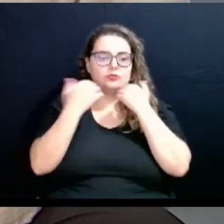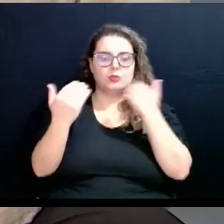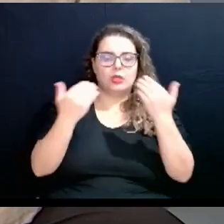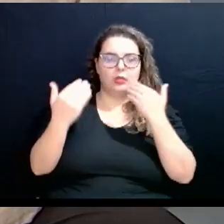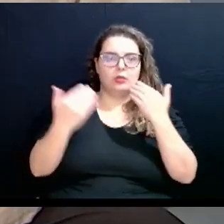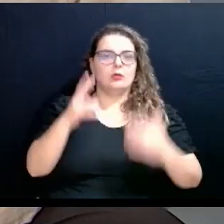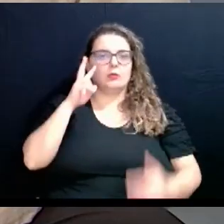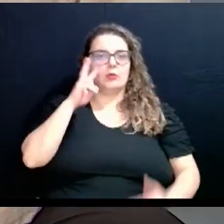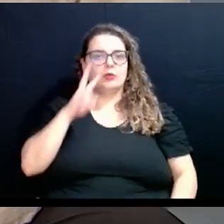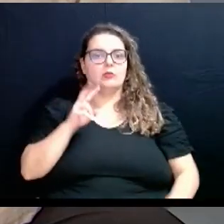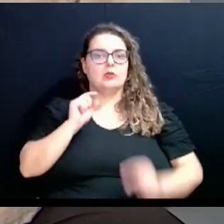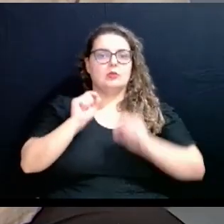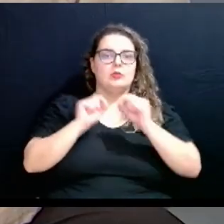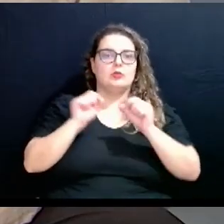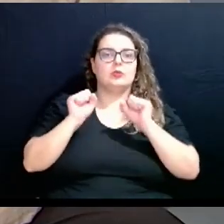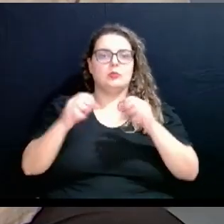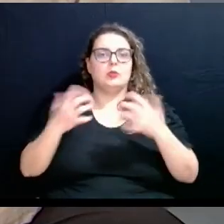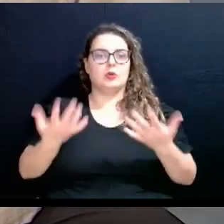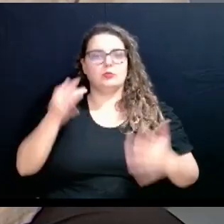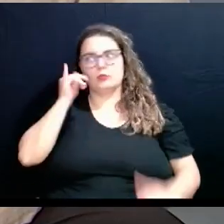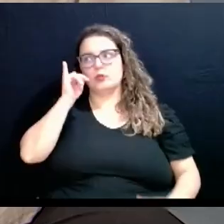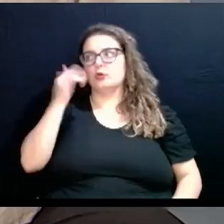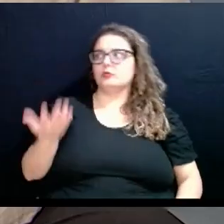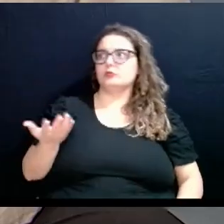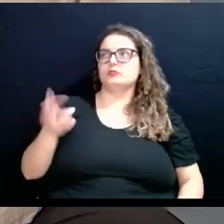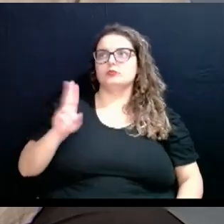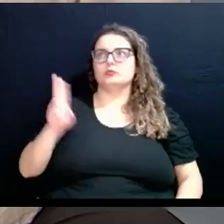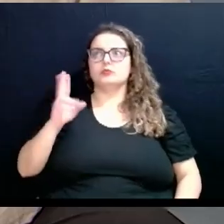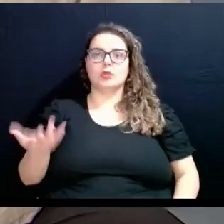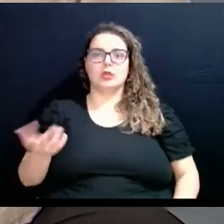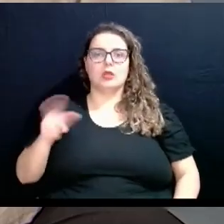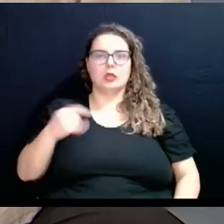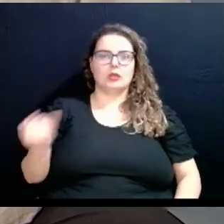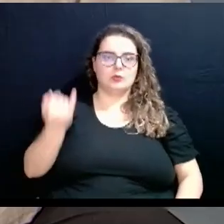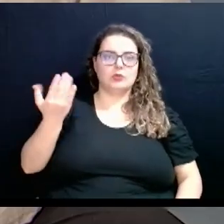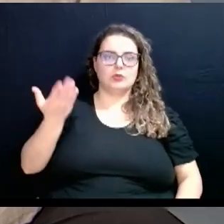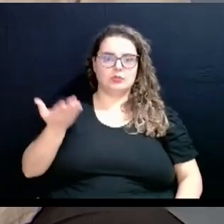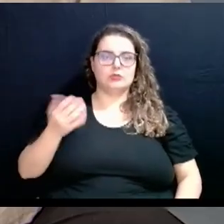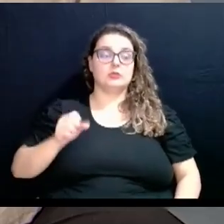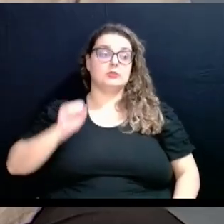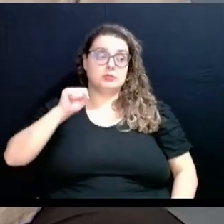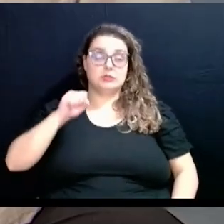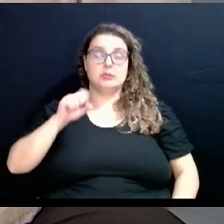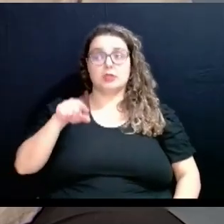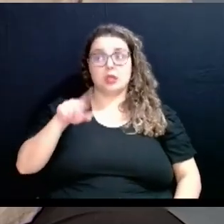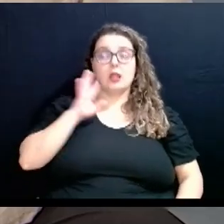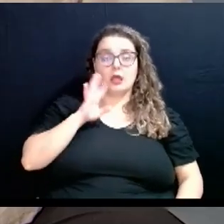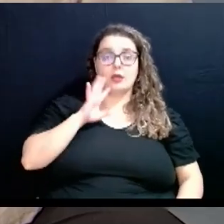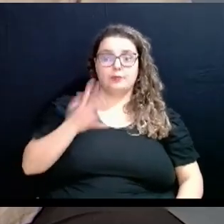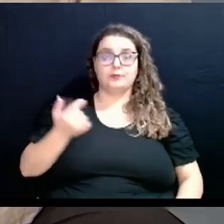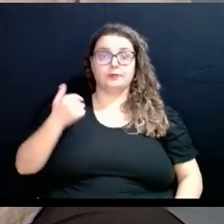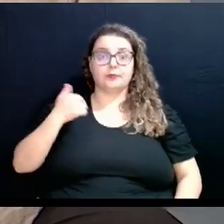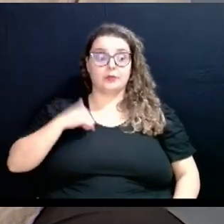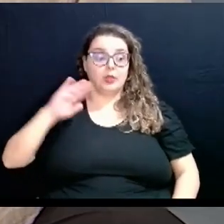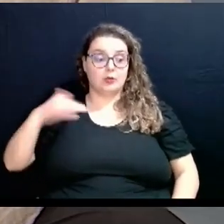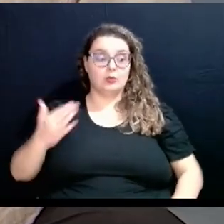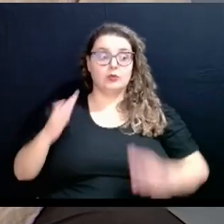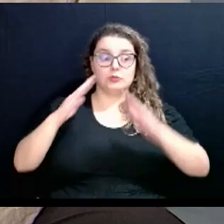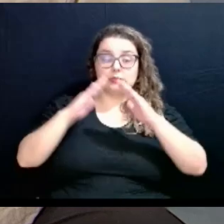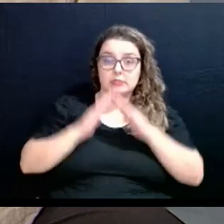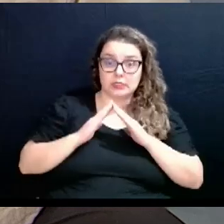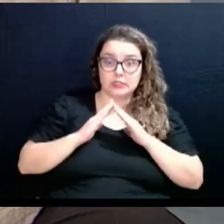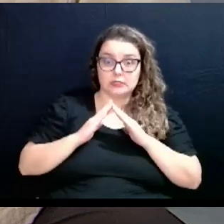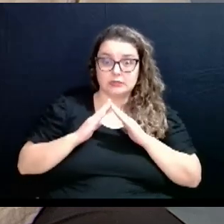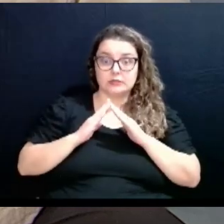ter uma comparação, para ver no que pode evitar ali de usar. É interessante isso? Sim, isso é legal. Eu, quando eu